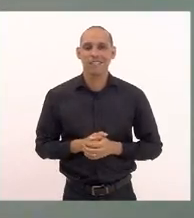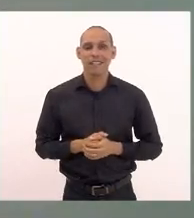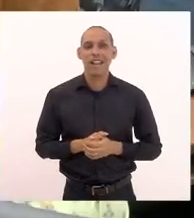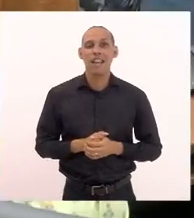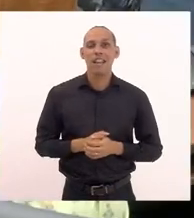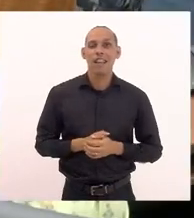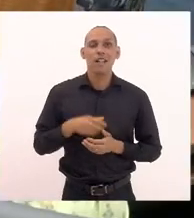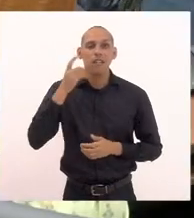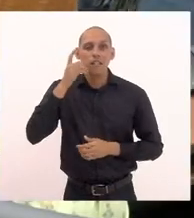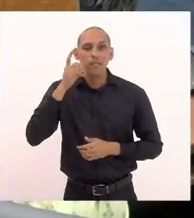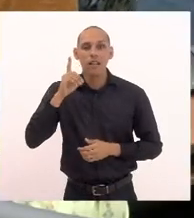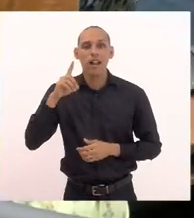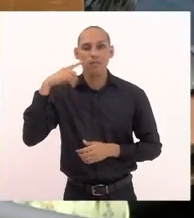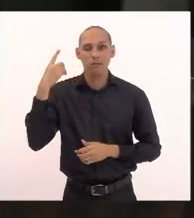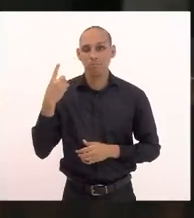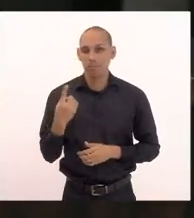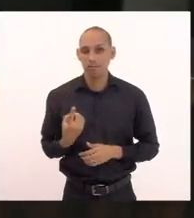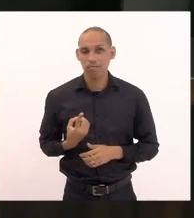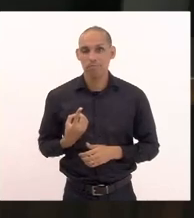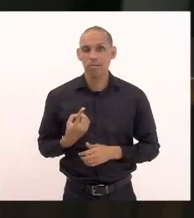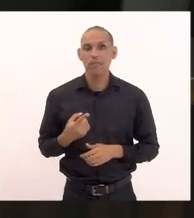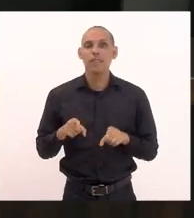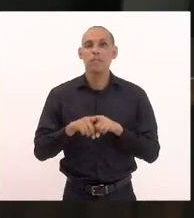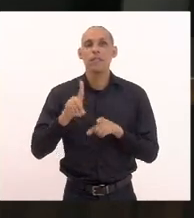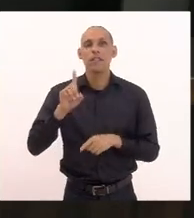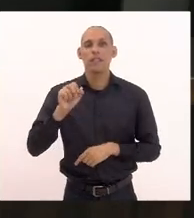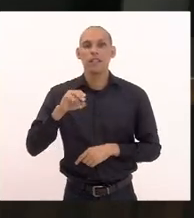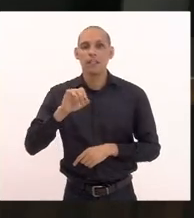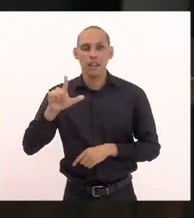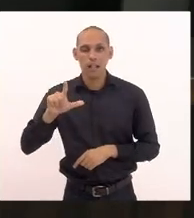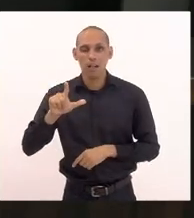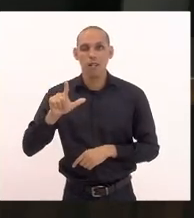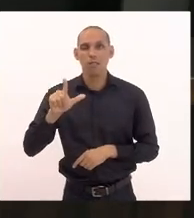Deputada Dani Monteiro, deputado Daniel Librelon.